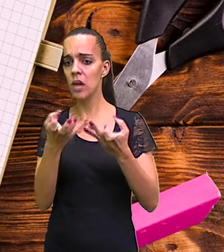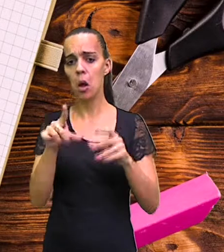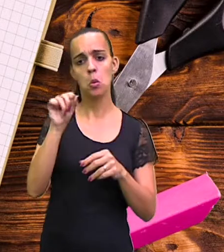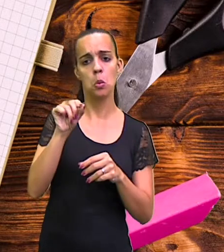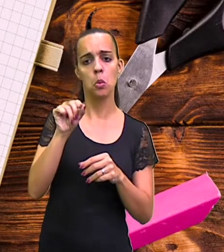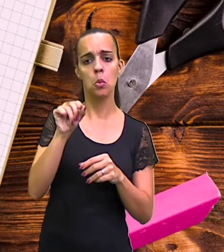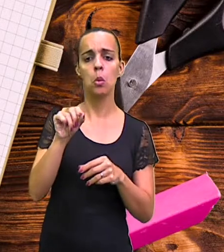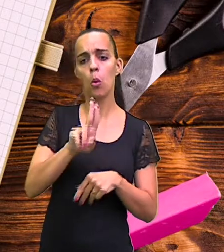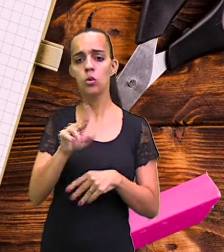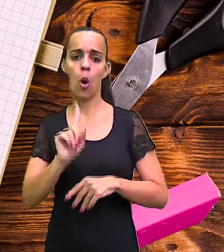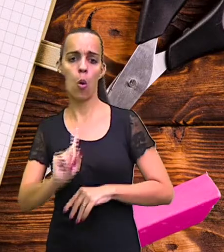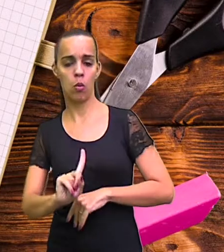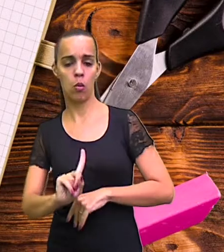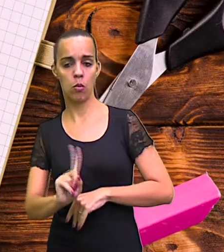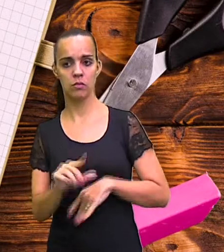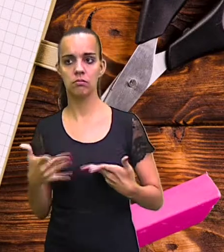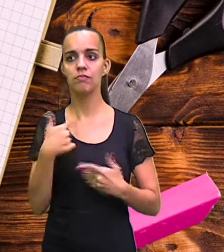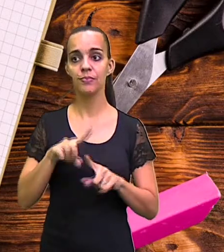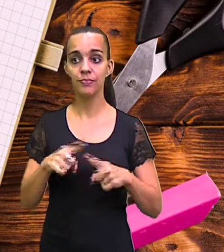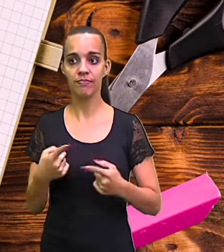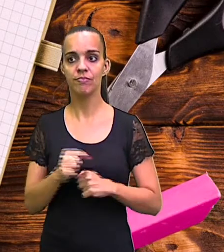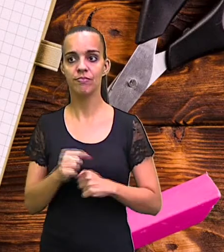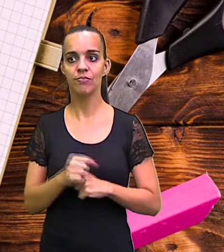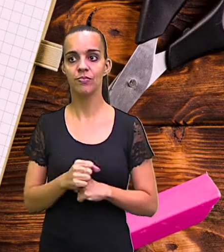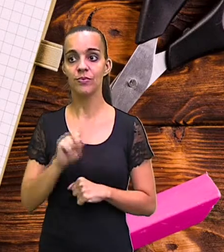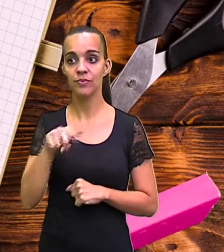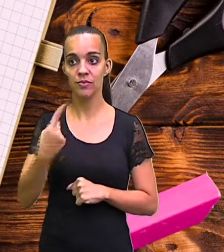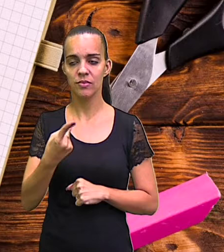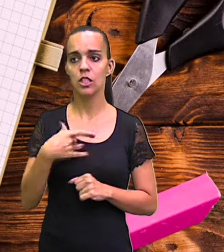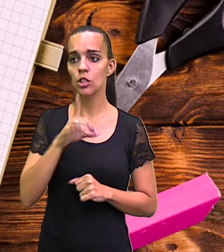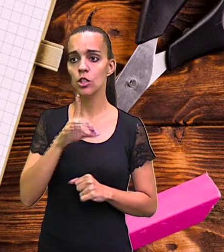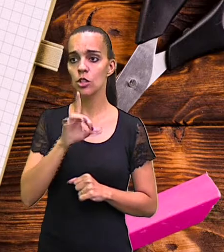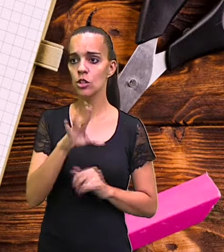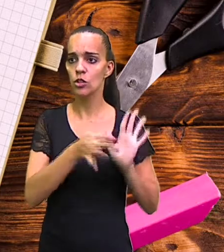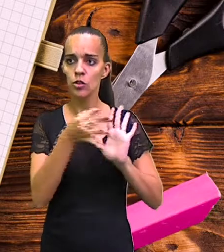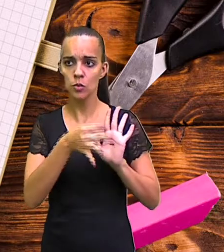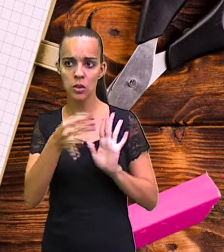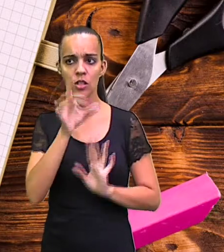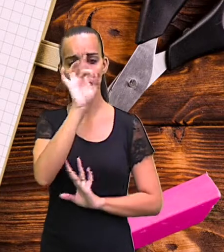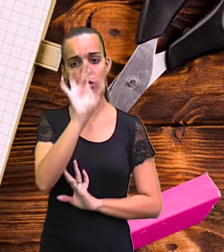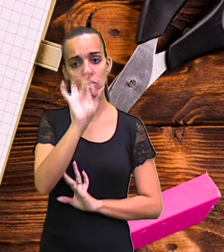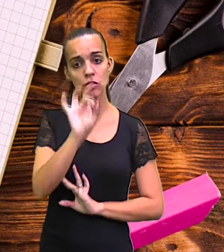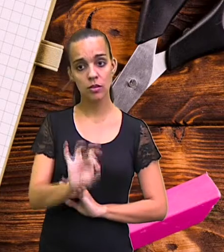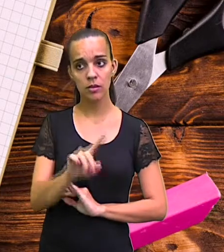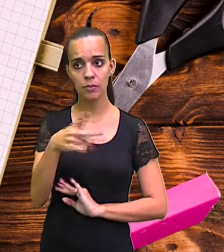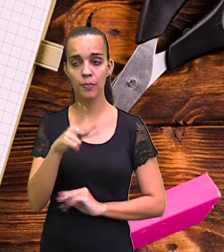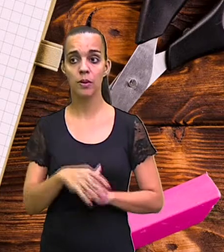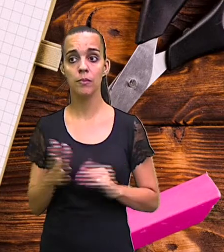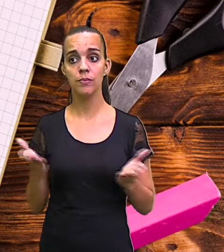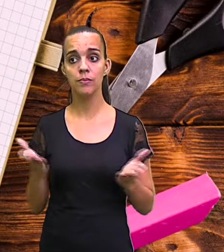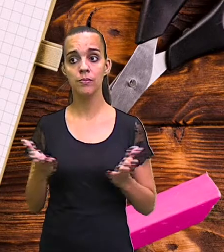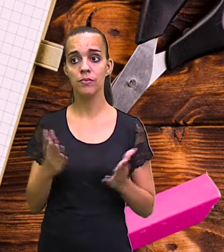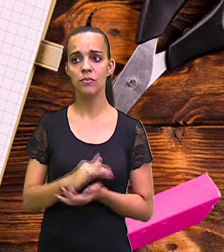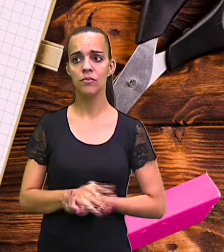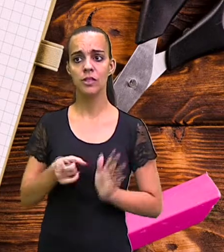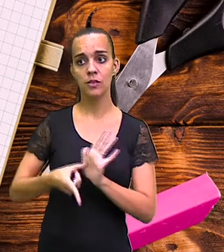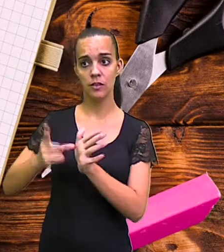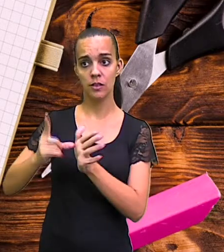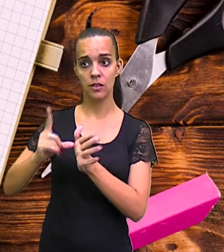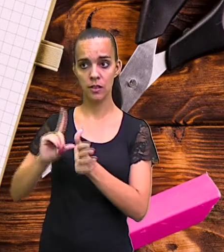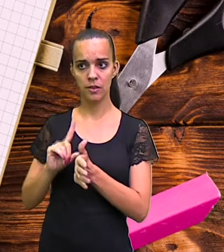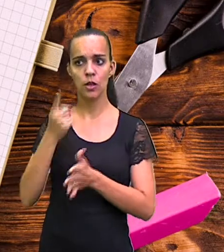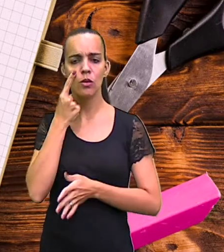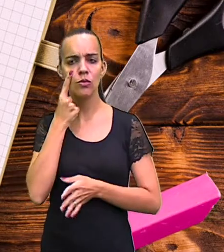não. Além disso, eu darei algumas dicas extras a vocês aqui. Mas antes